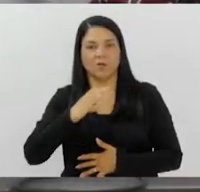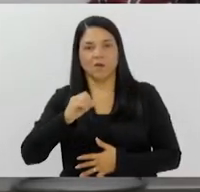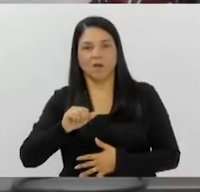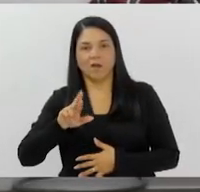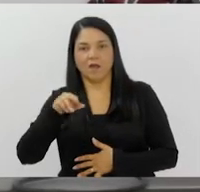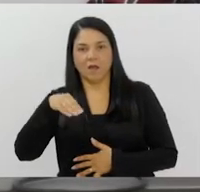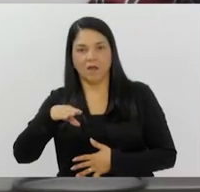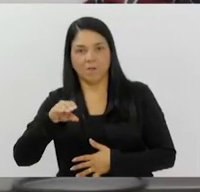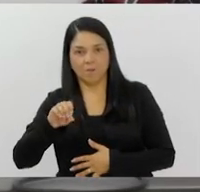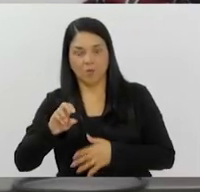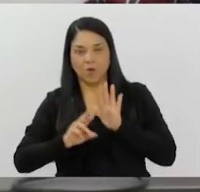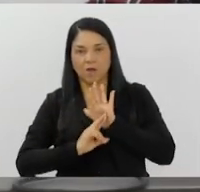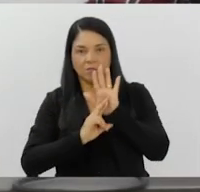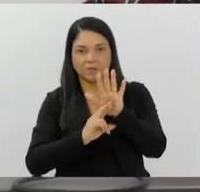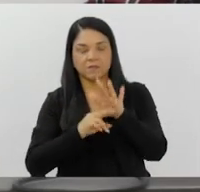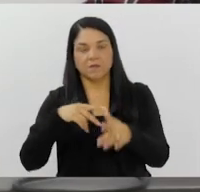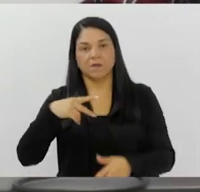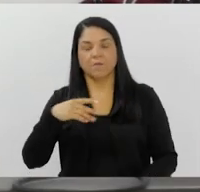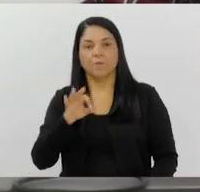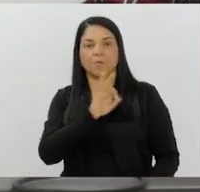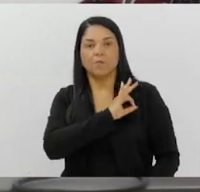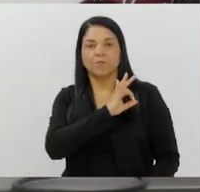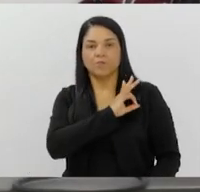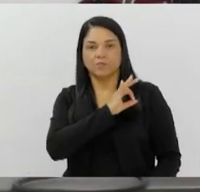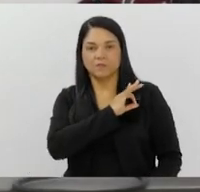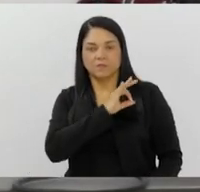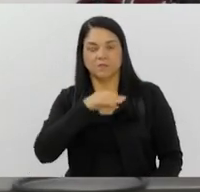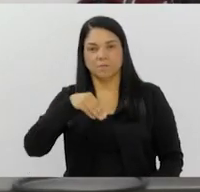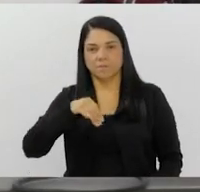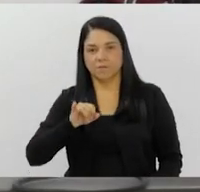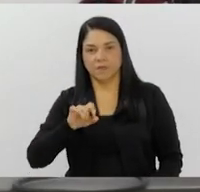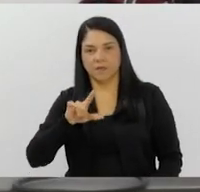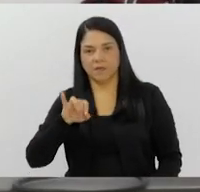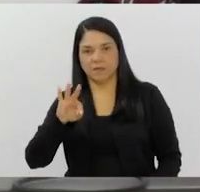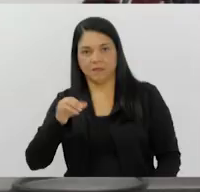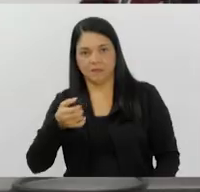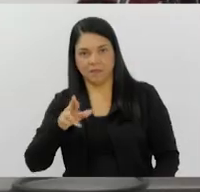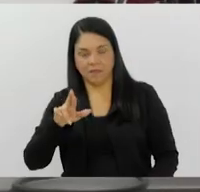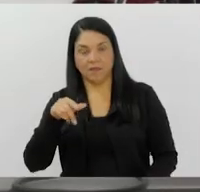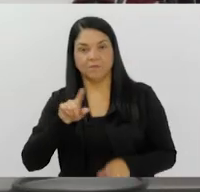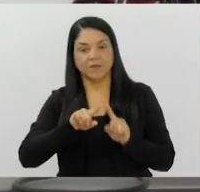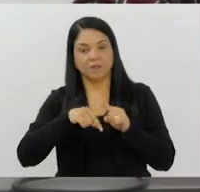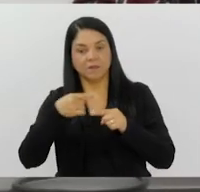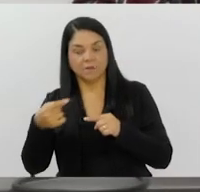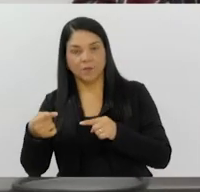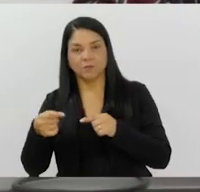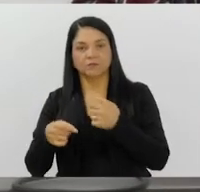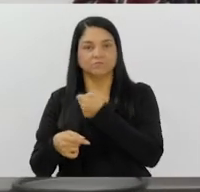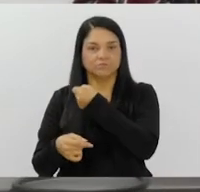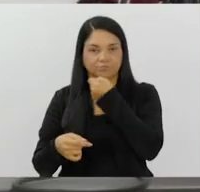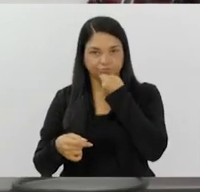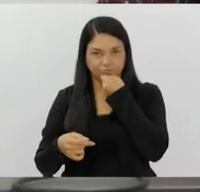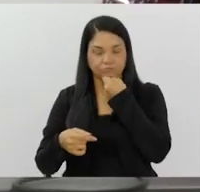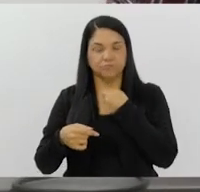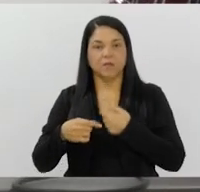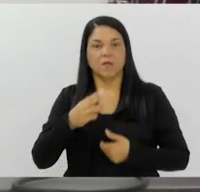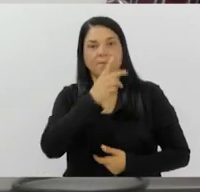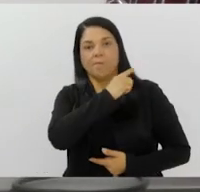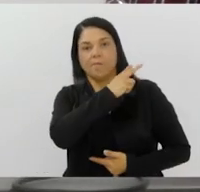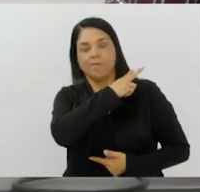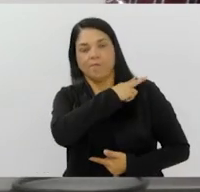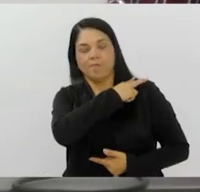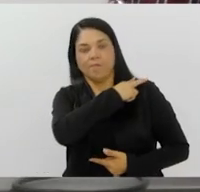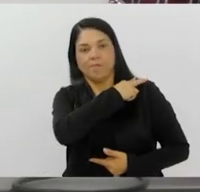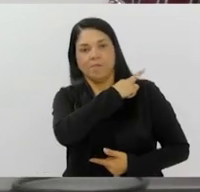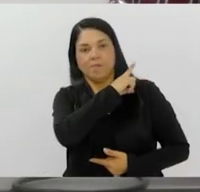PM ou se ele passar para a exposição do Major agdan que também tá conosco aqui eles no